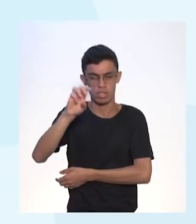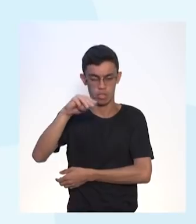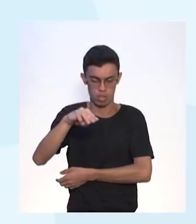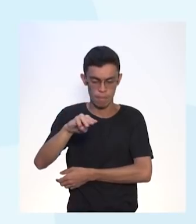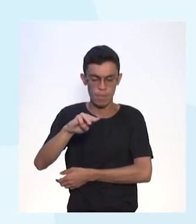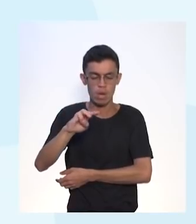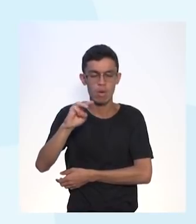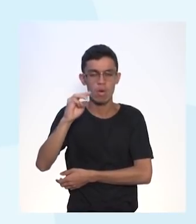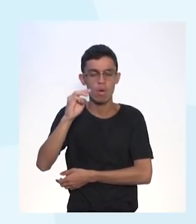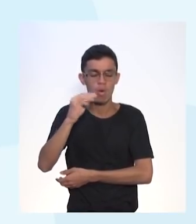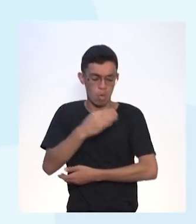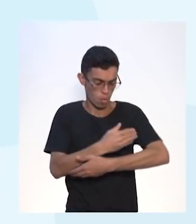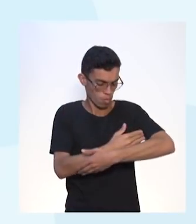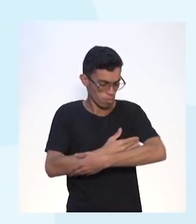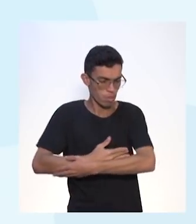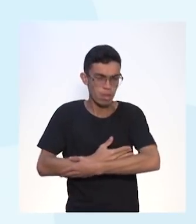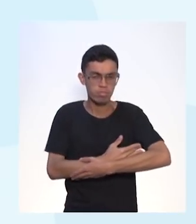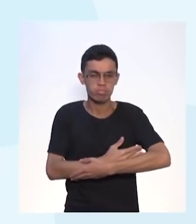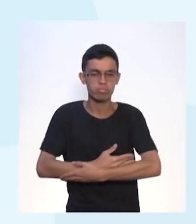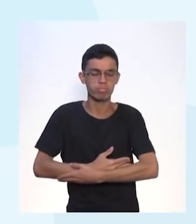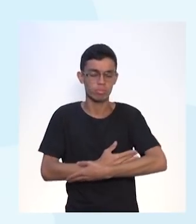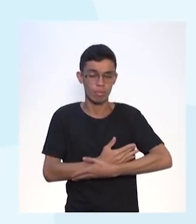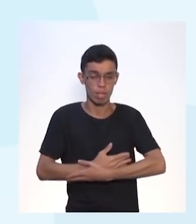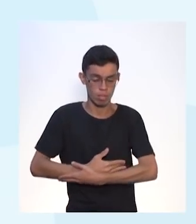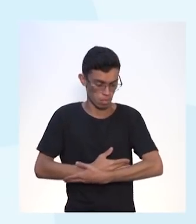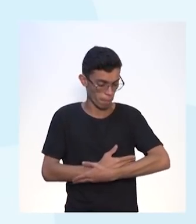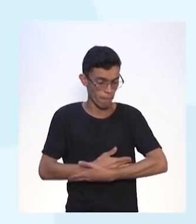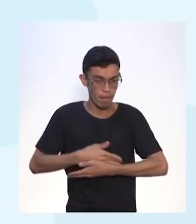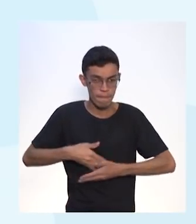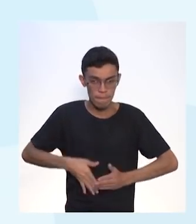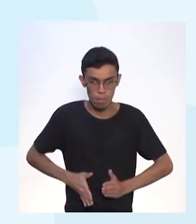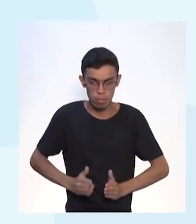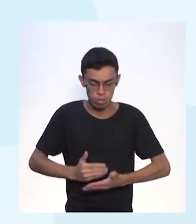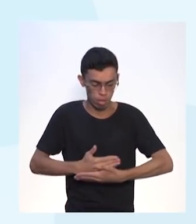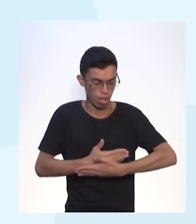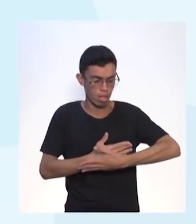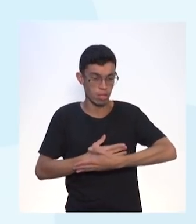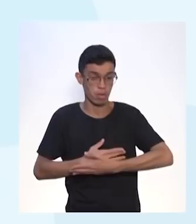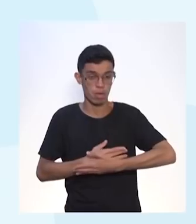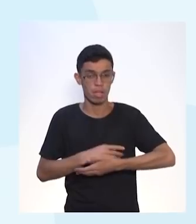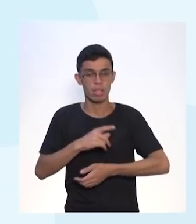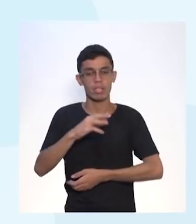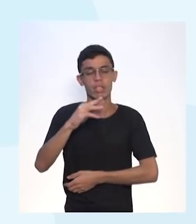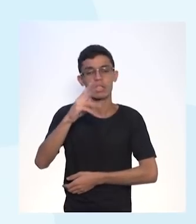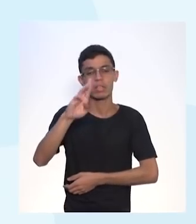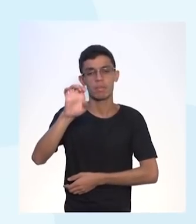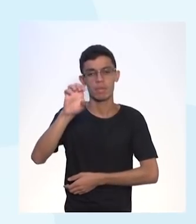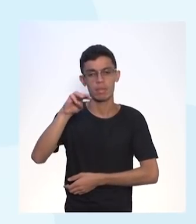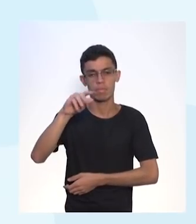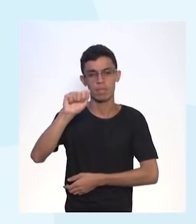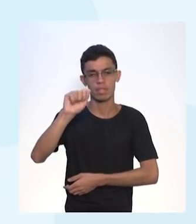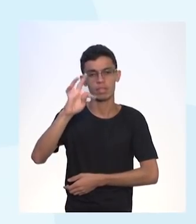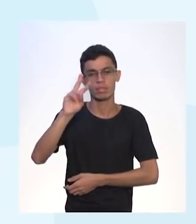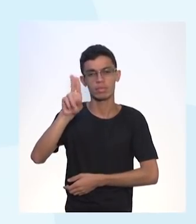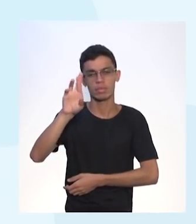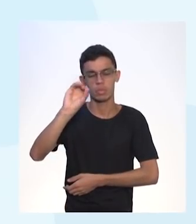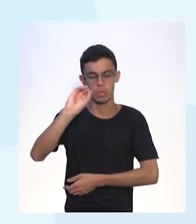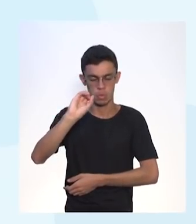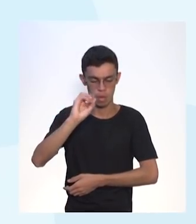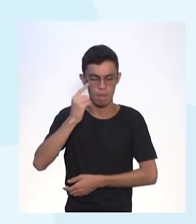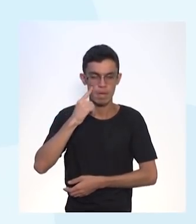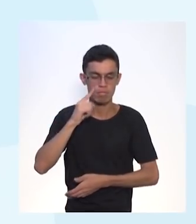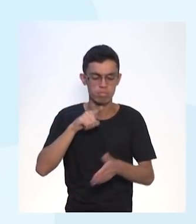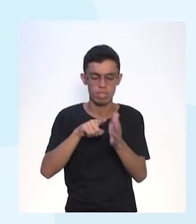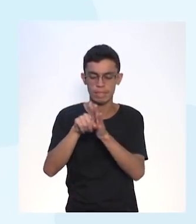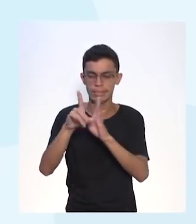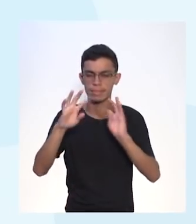Possivelmente um recém-nascido, mas talvez até prematuro, né? Uhum. Então, vamos lá. Observando tudo isso, então a